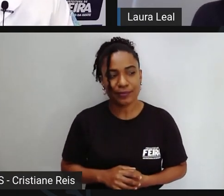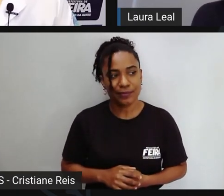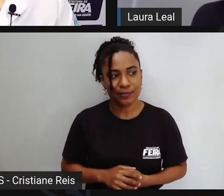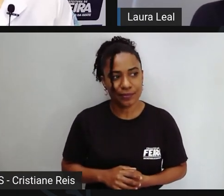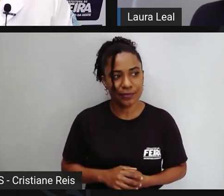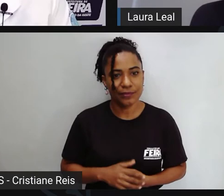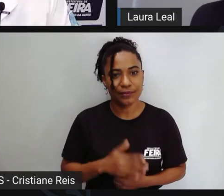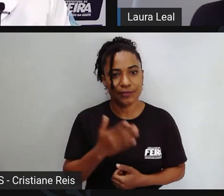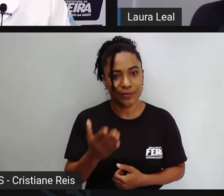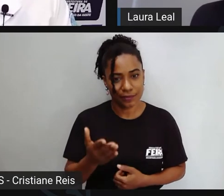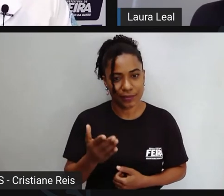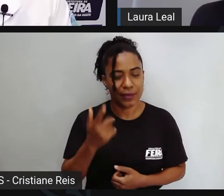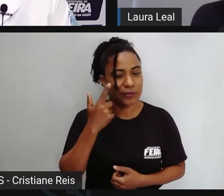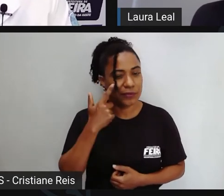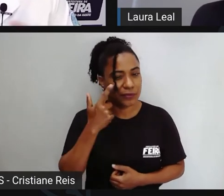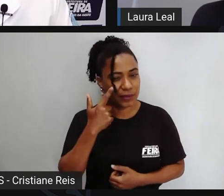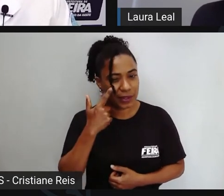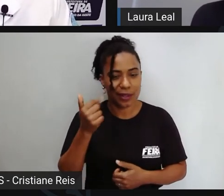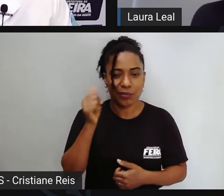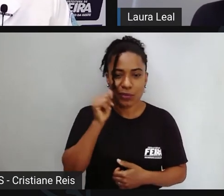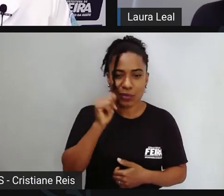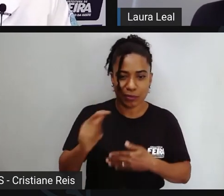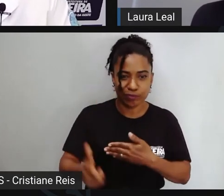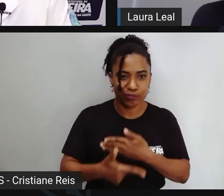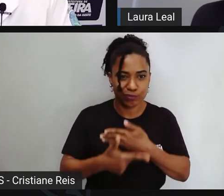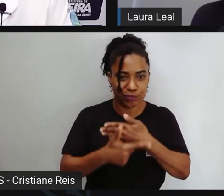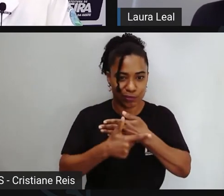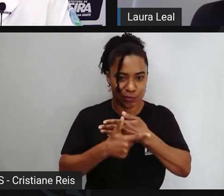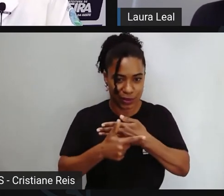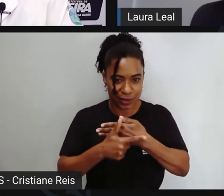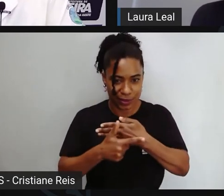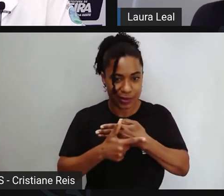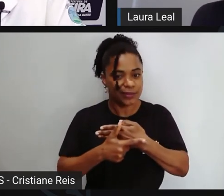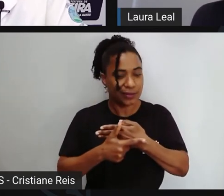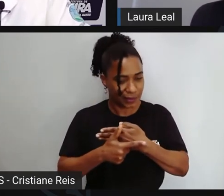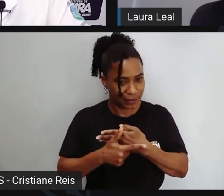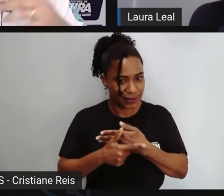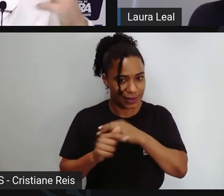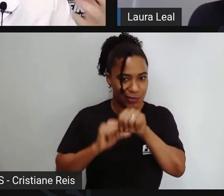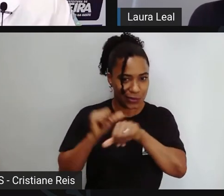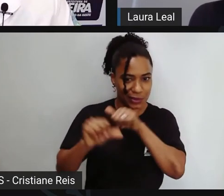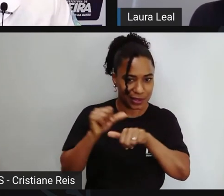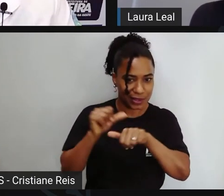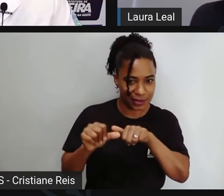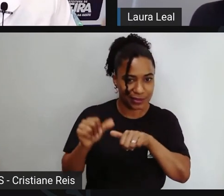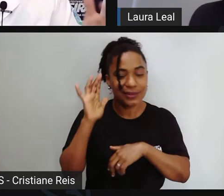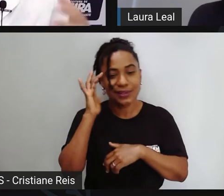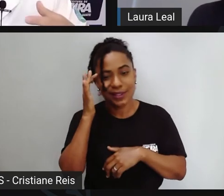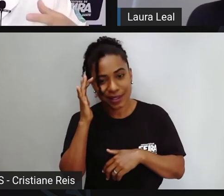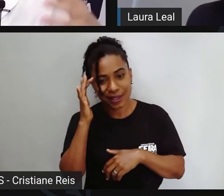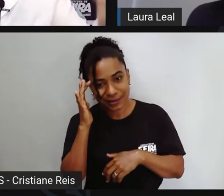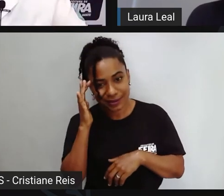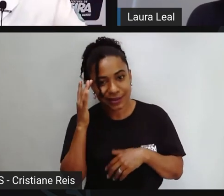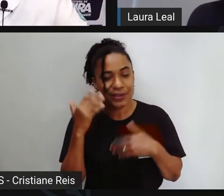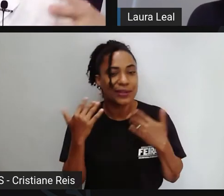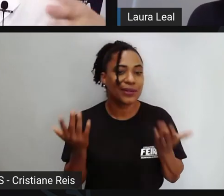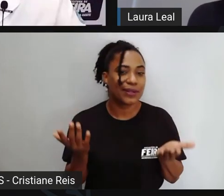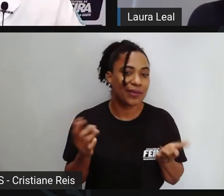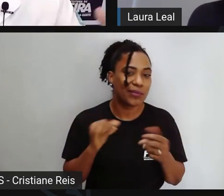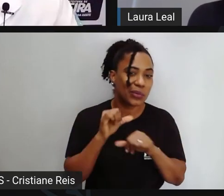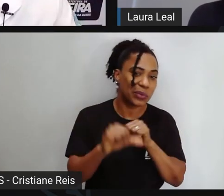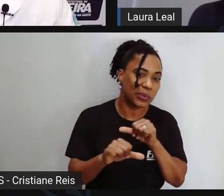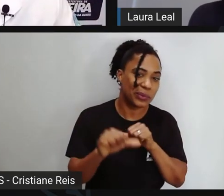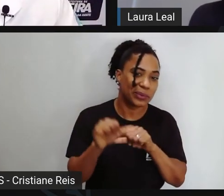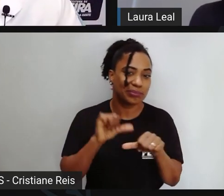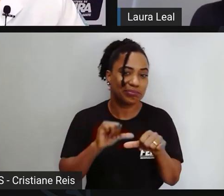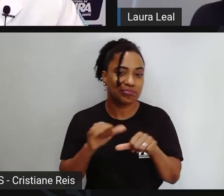sendo revisto e revisitado nesse cenário caótico que a gente vive? Alguma coisa mudou para melhor, para pior? O